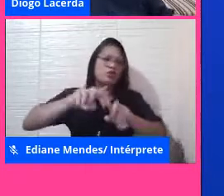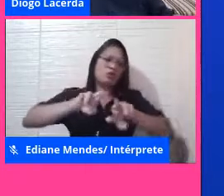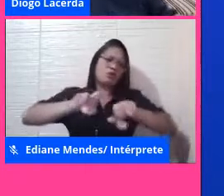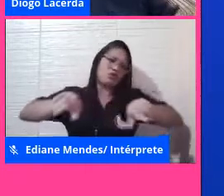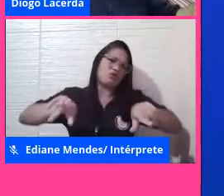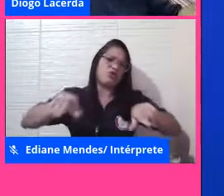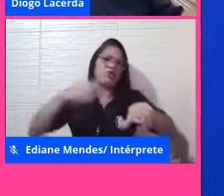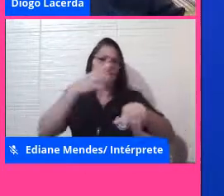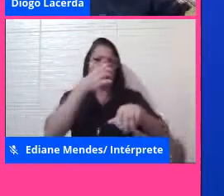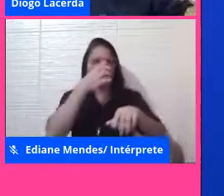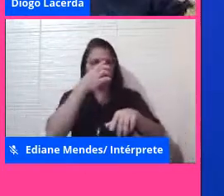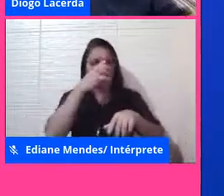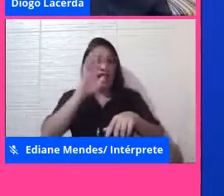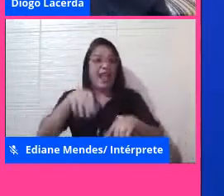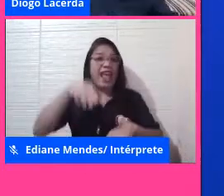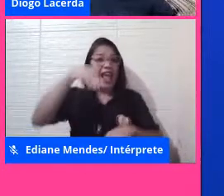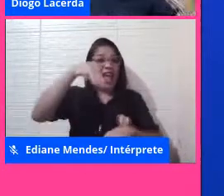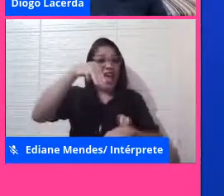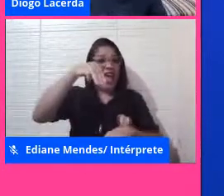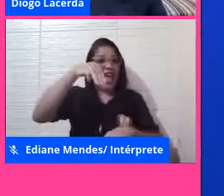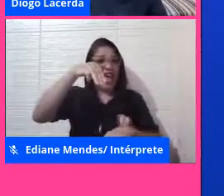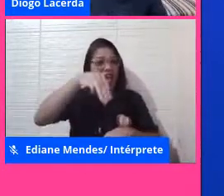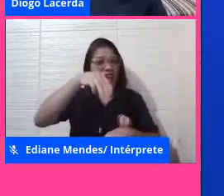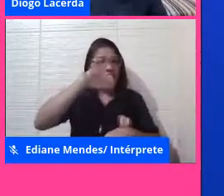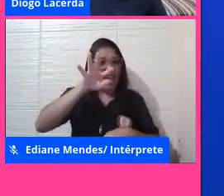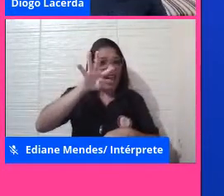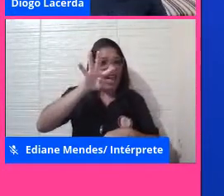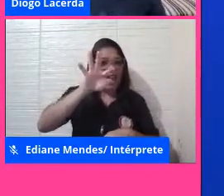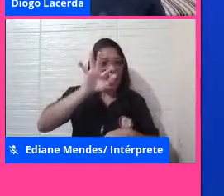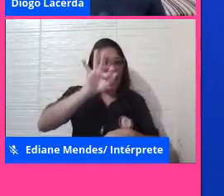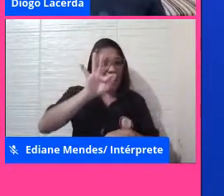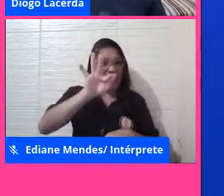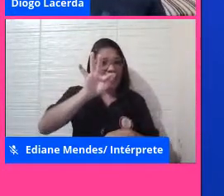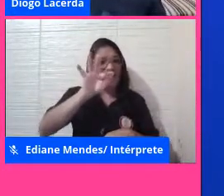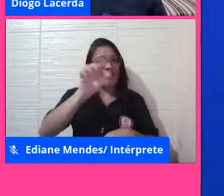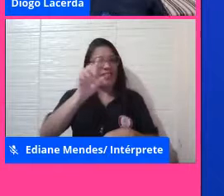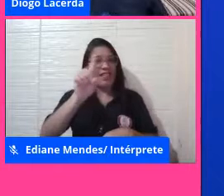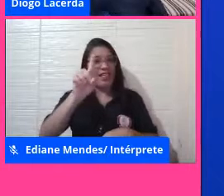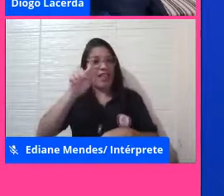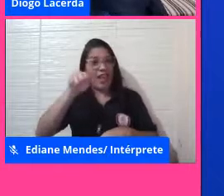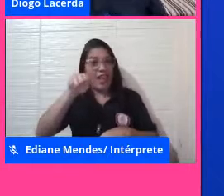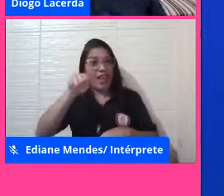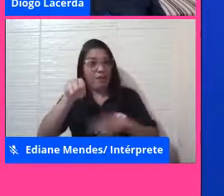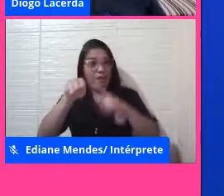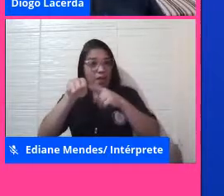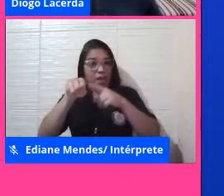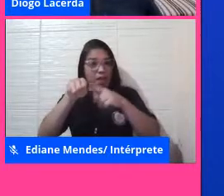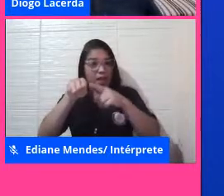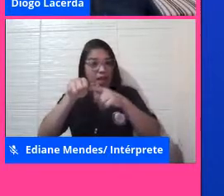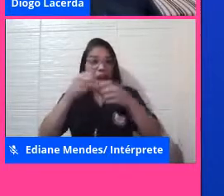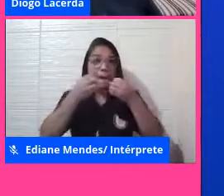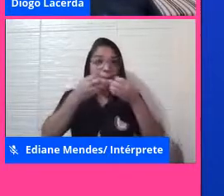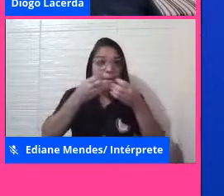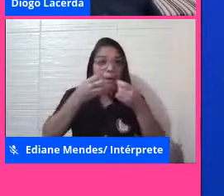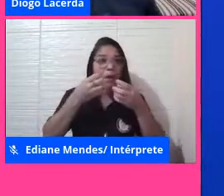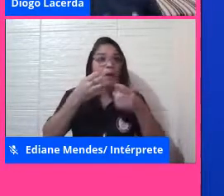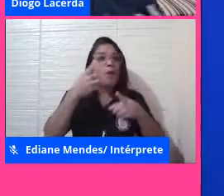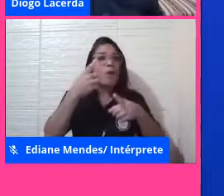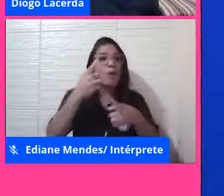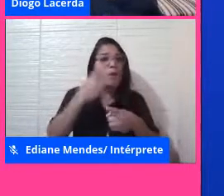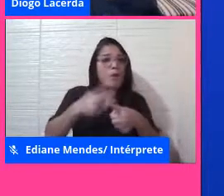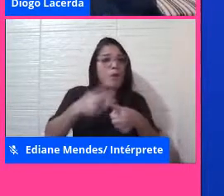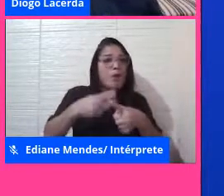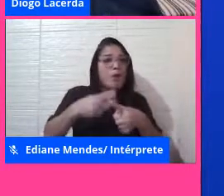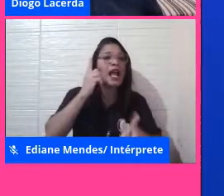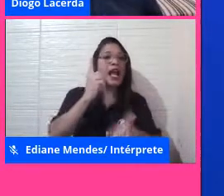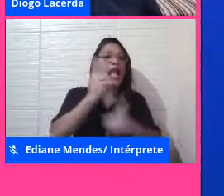FDM. Né? A FDM é bom porque é barato, também tem muito material de engenharia, mas a resina não. A resina tu pode produzir produtos, um